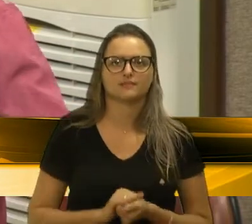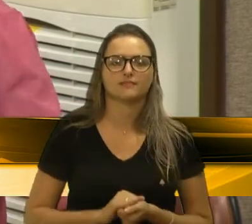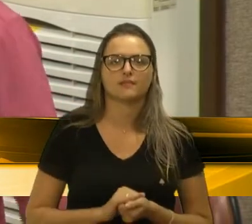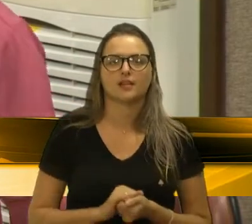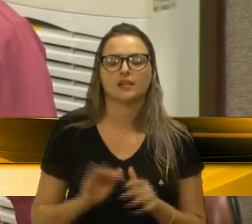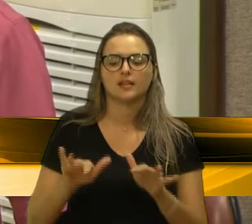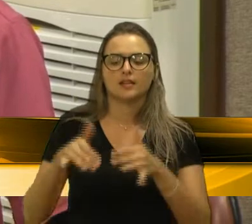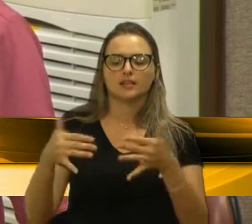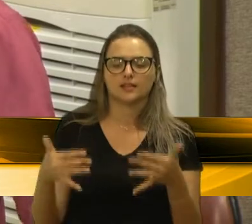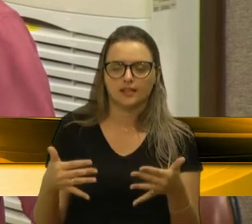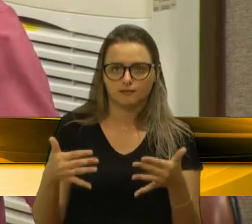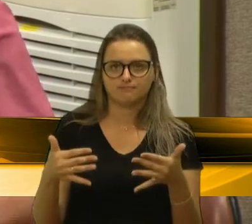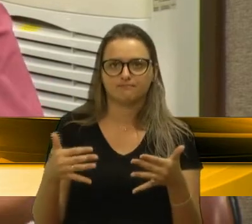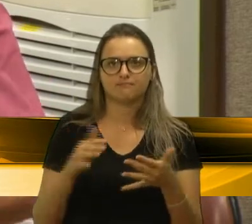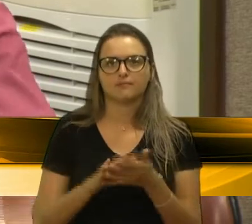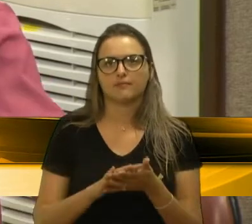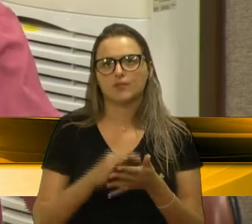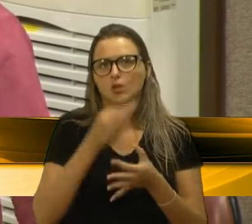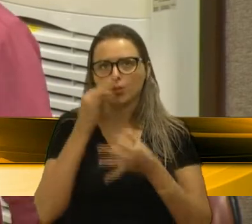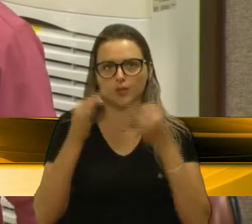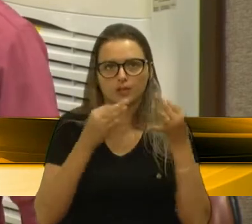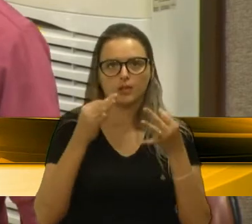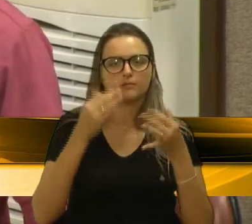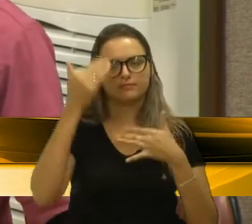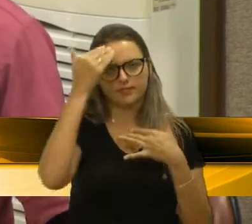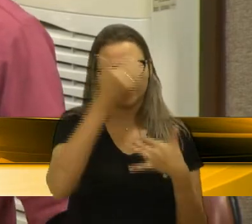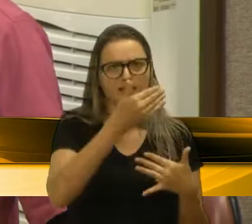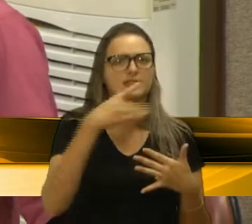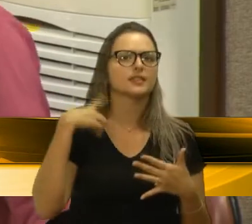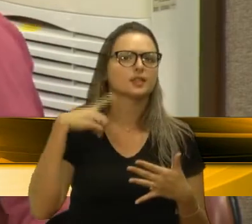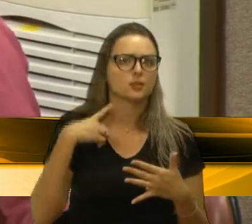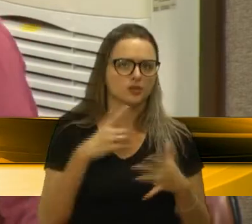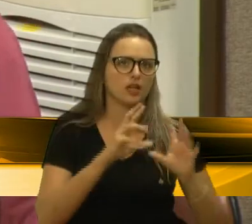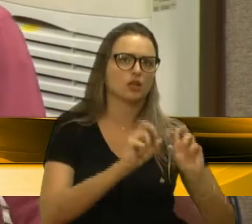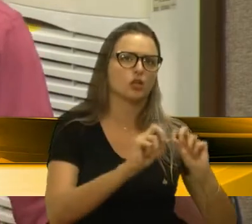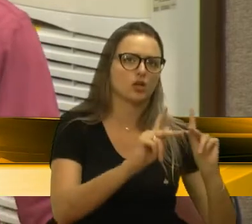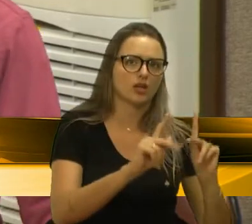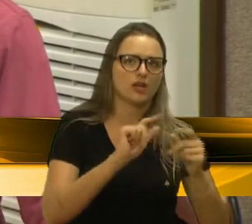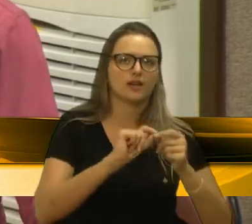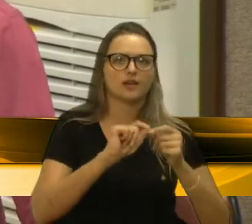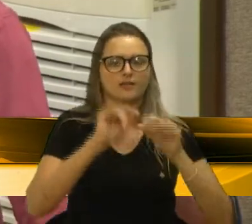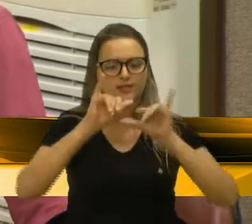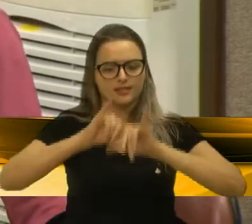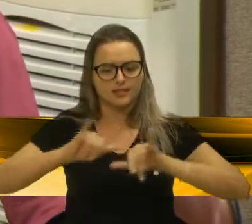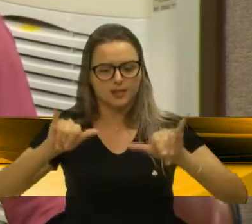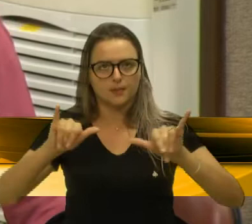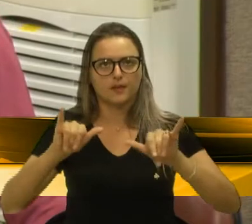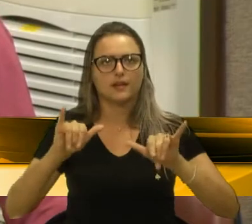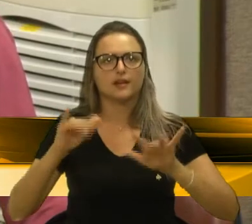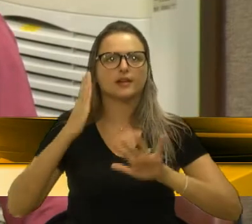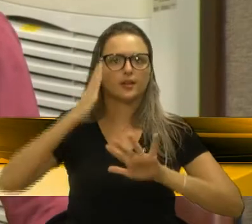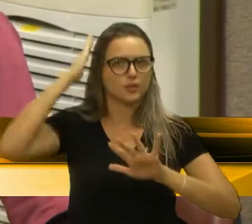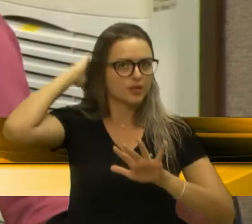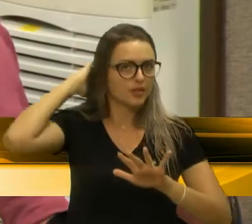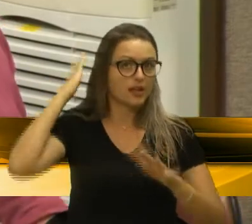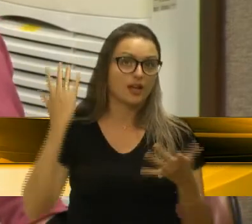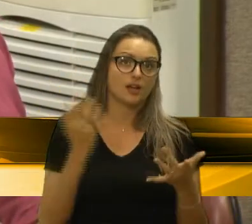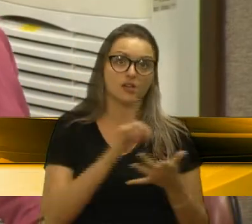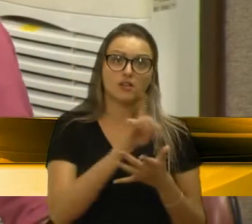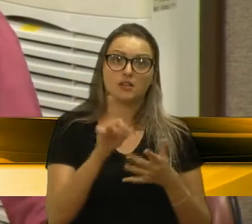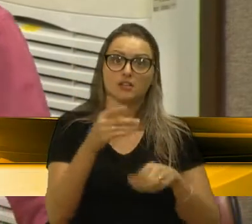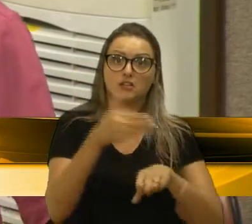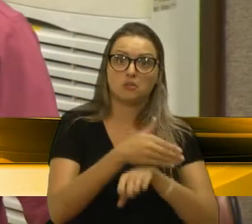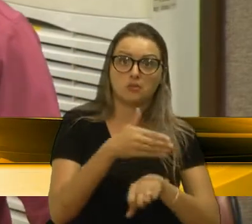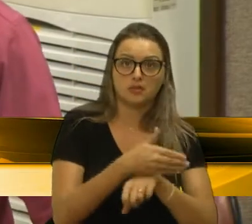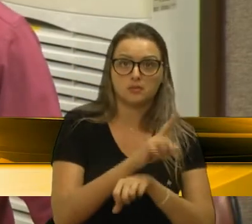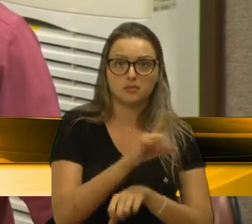posicionando agradecendo o deputado tudo bem né assim que fez campanha para o então prefeito eu quero ele não participou no